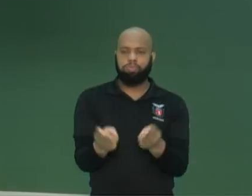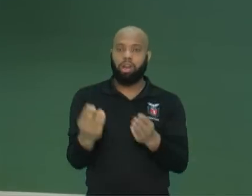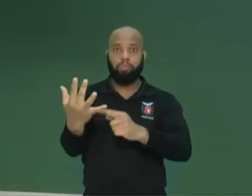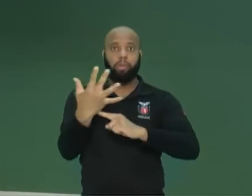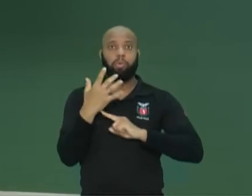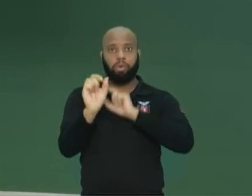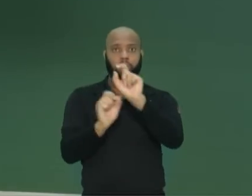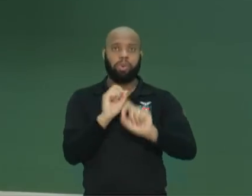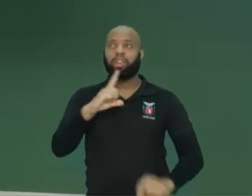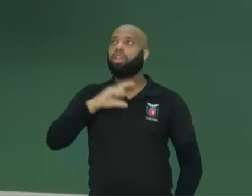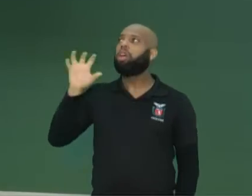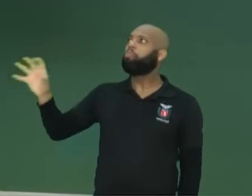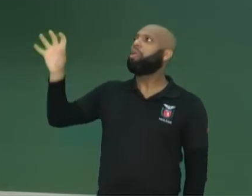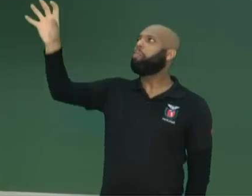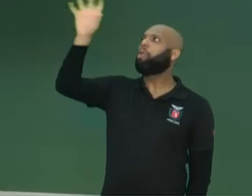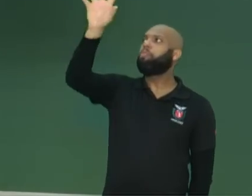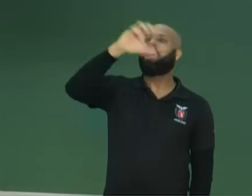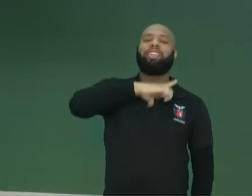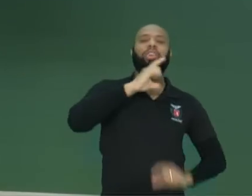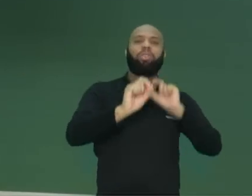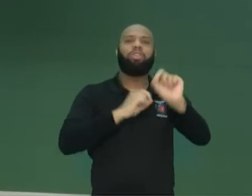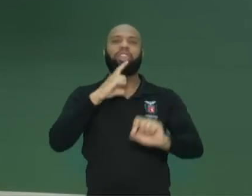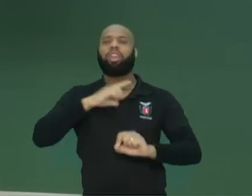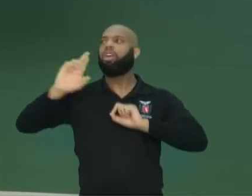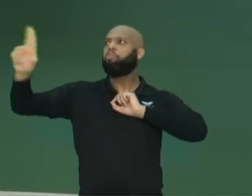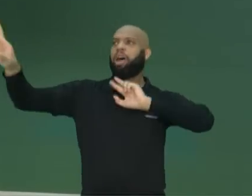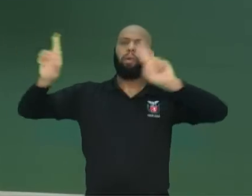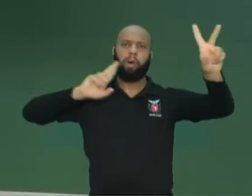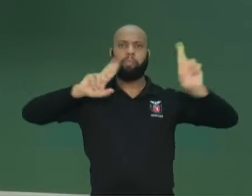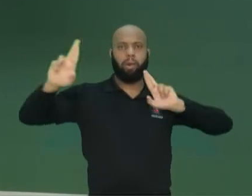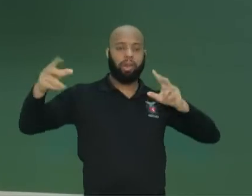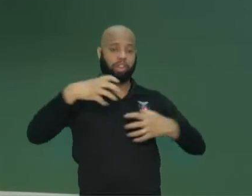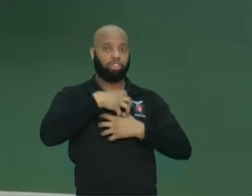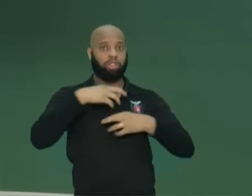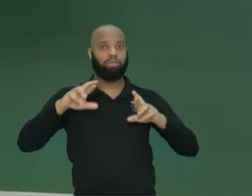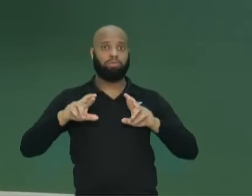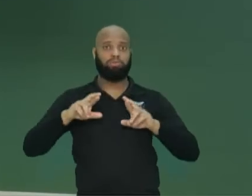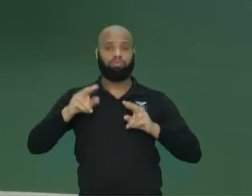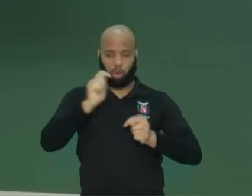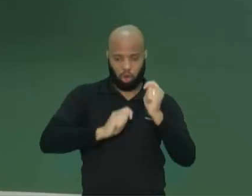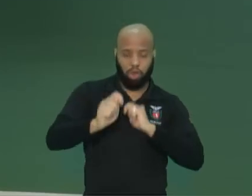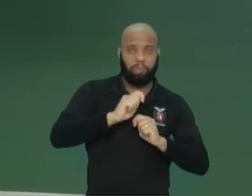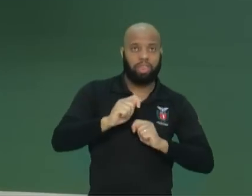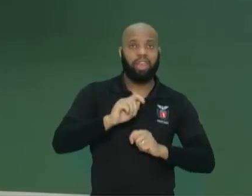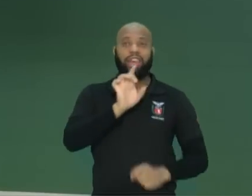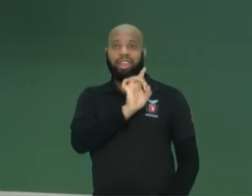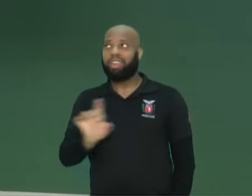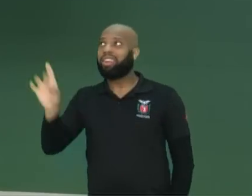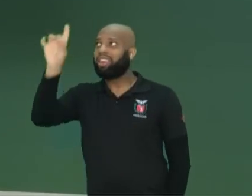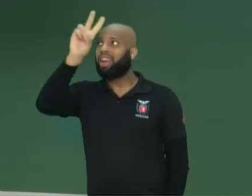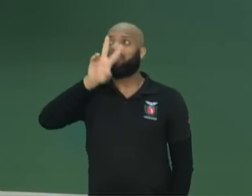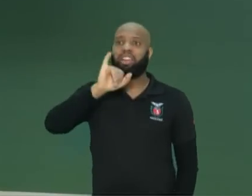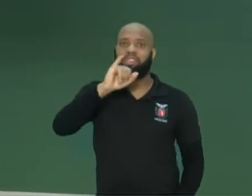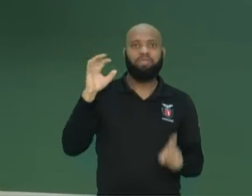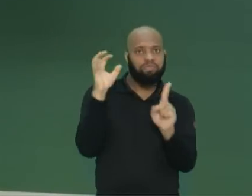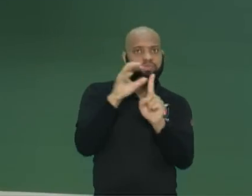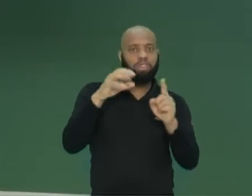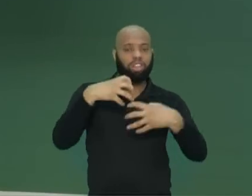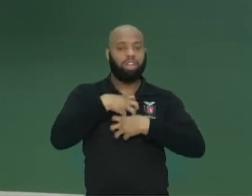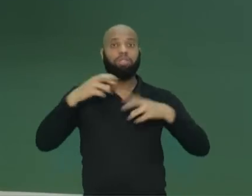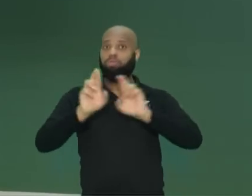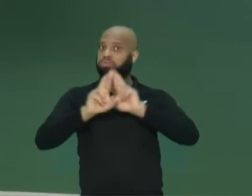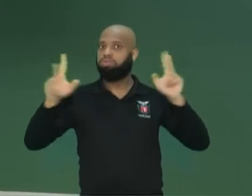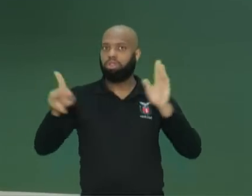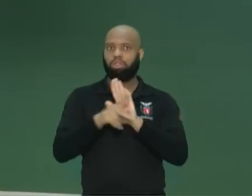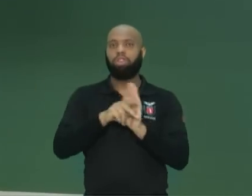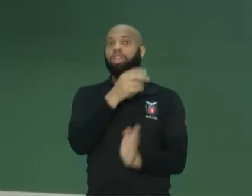das partes da região, eu vou ter diferentes tipos de atividades. E cada uma delas vai impactar de forma